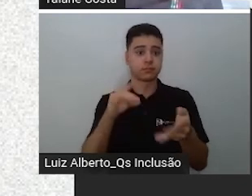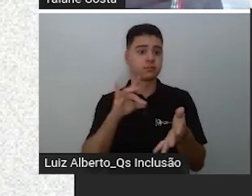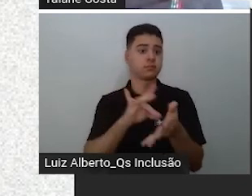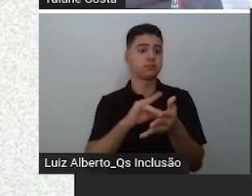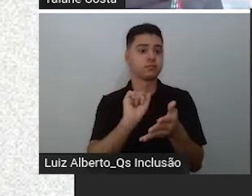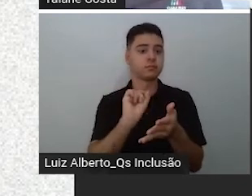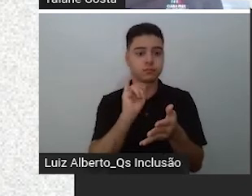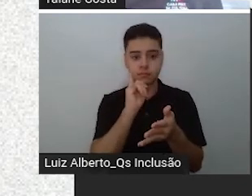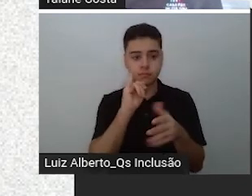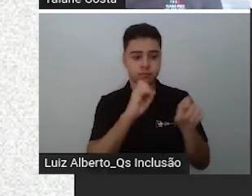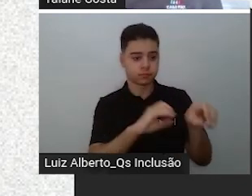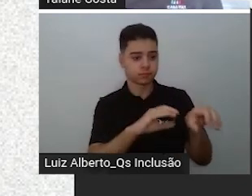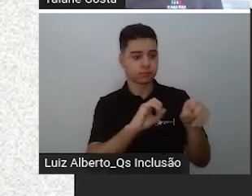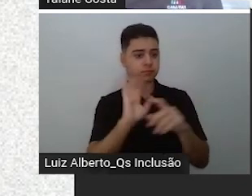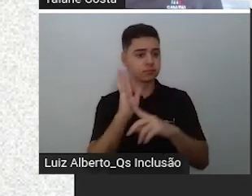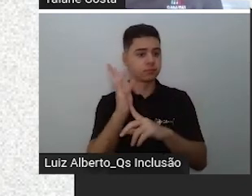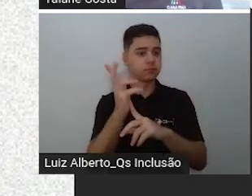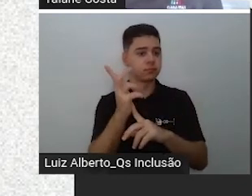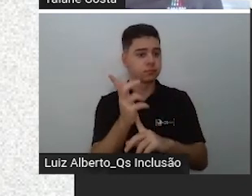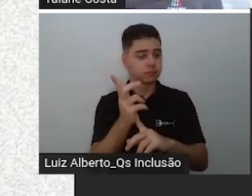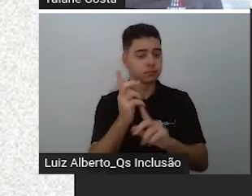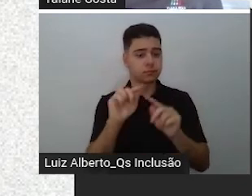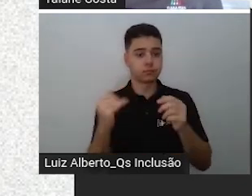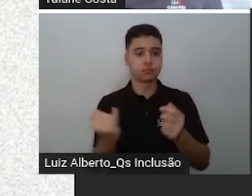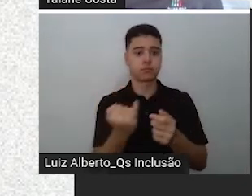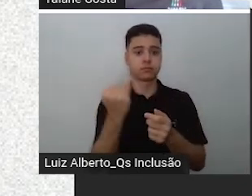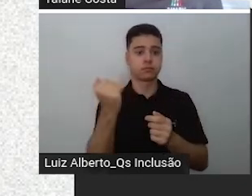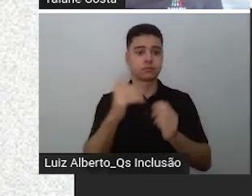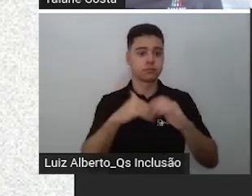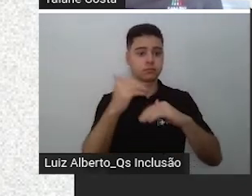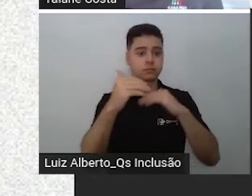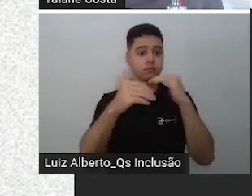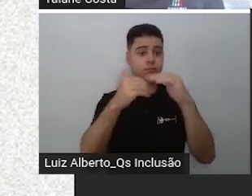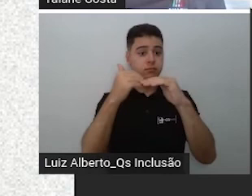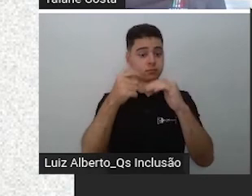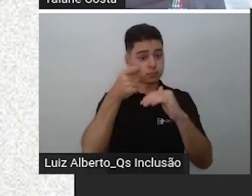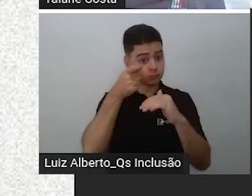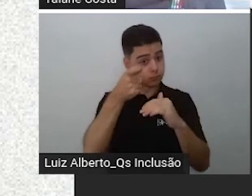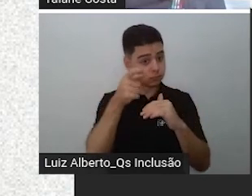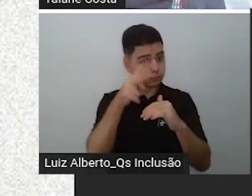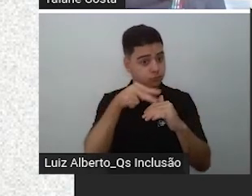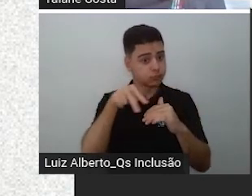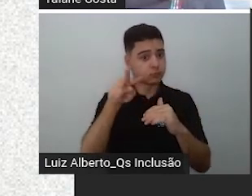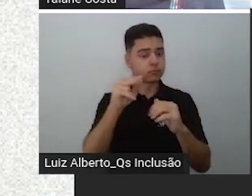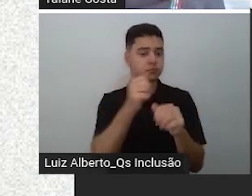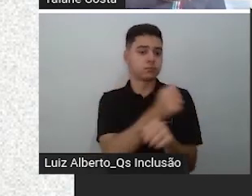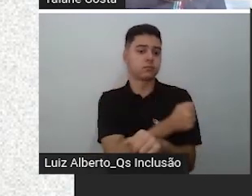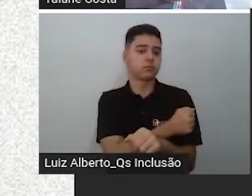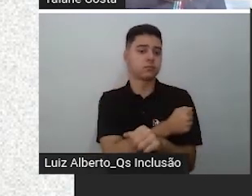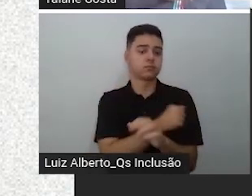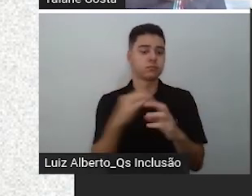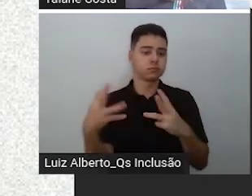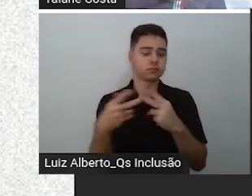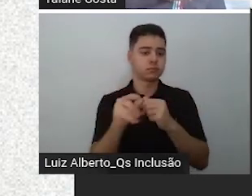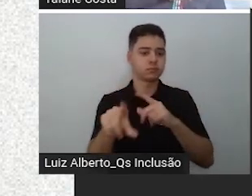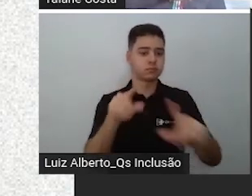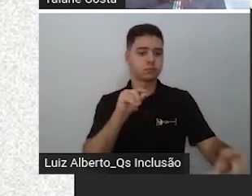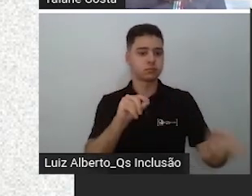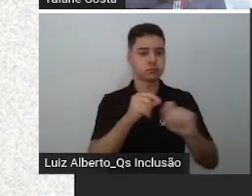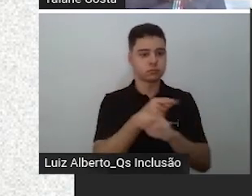extremamente importante para o desenvolvimento crítico do aluno, né, de tomar